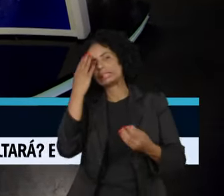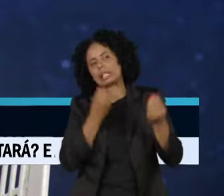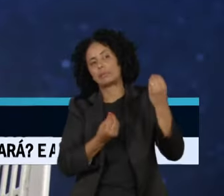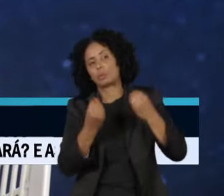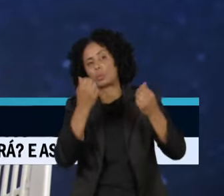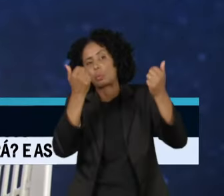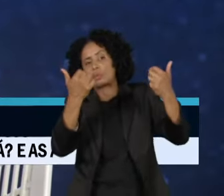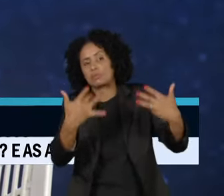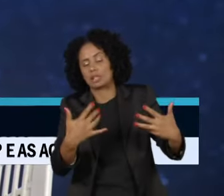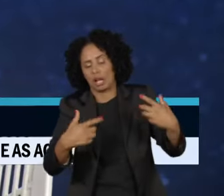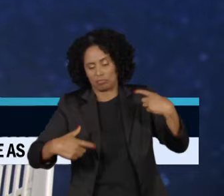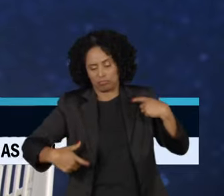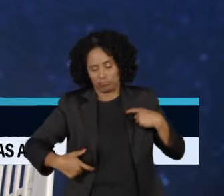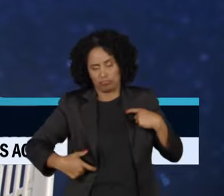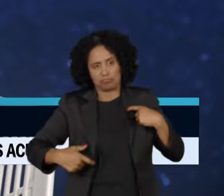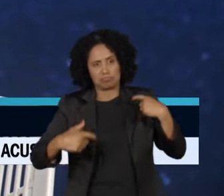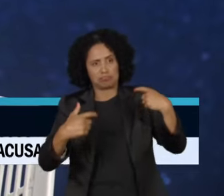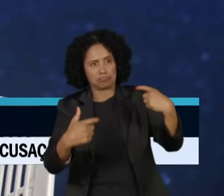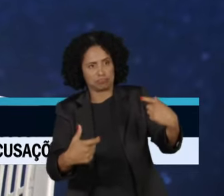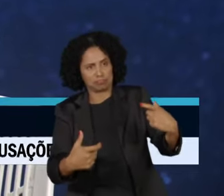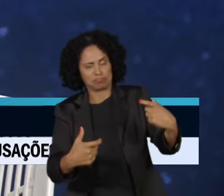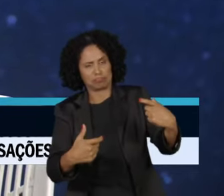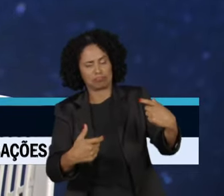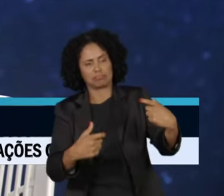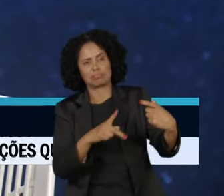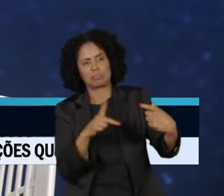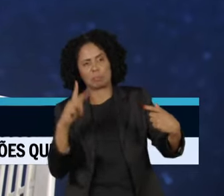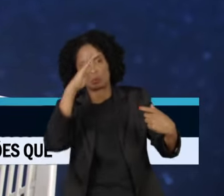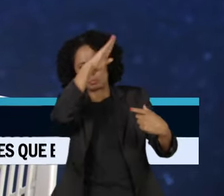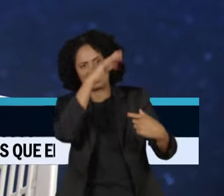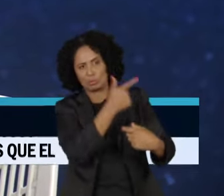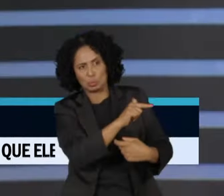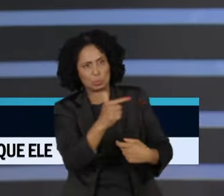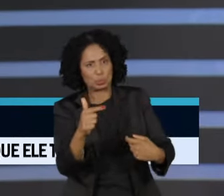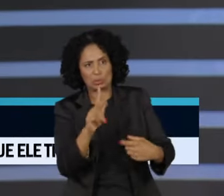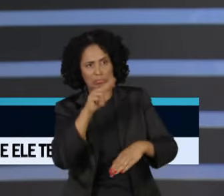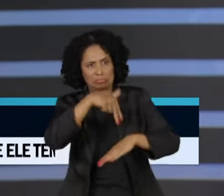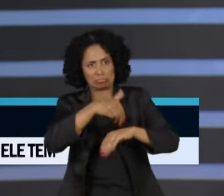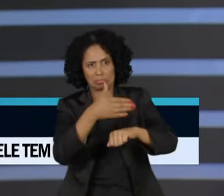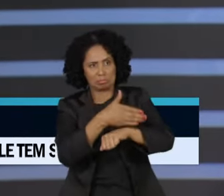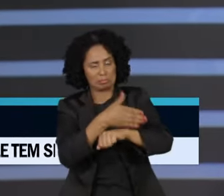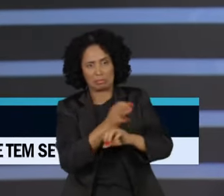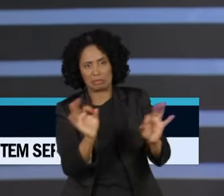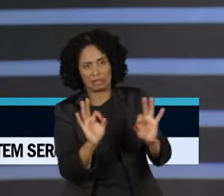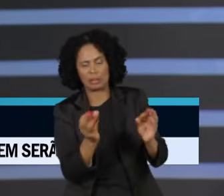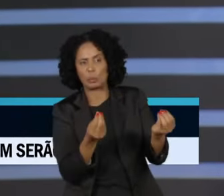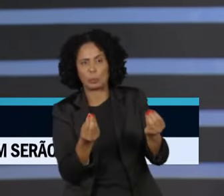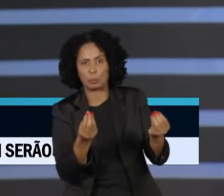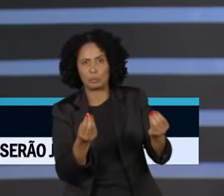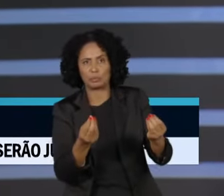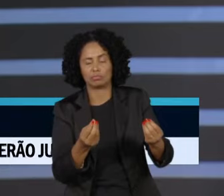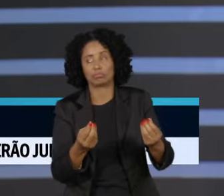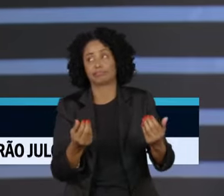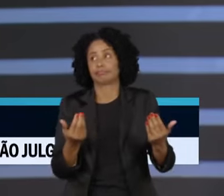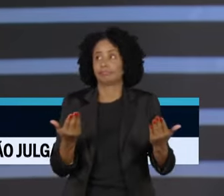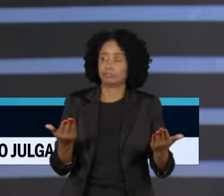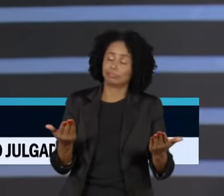a faixa na ausência de Bolsonaro, quem é que então, pode tem passar? Várias discussões. Já que o presidente da República resolveu